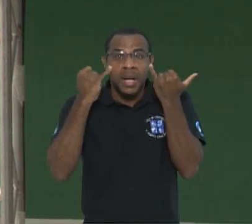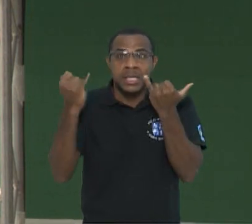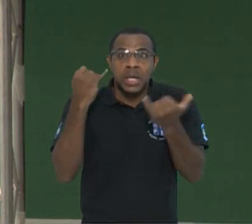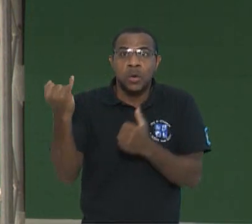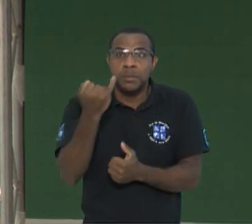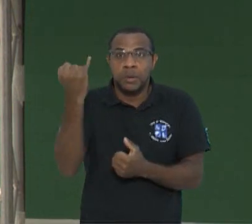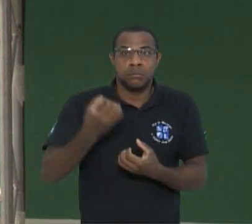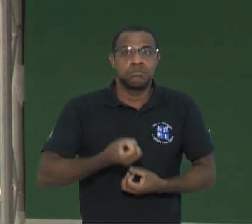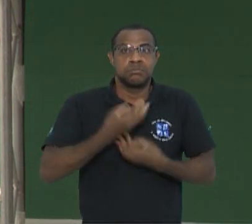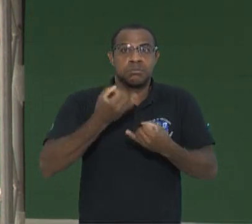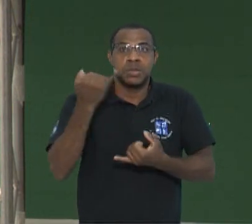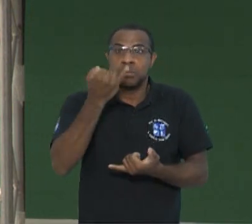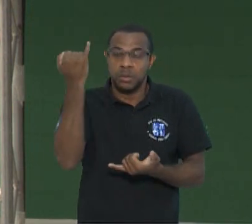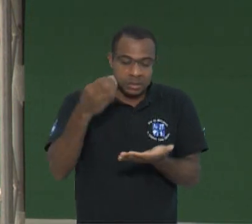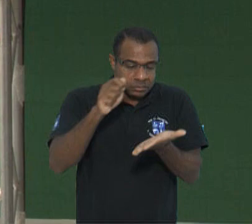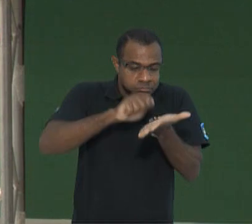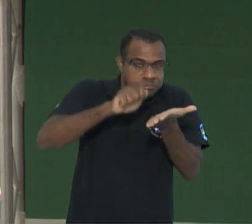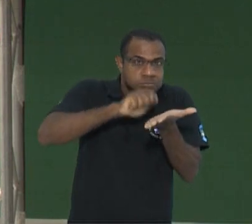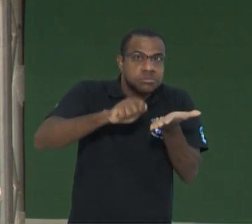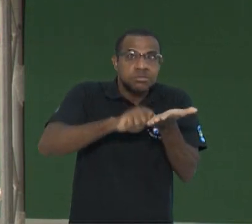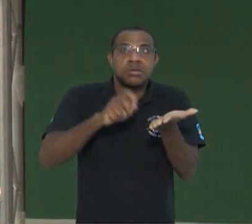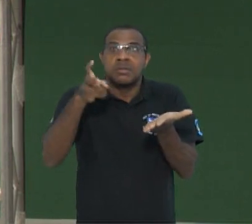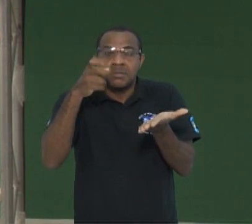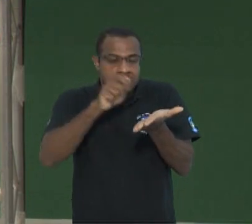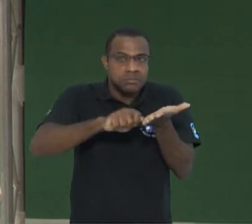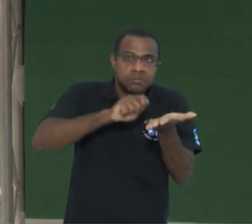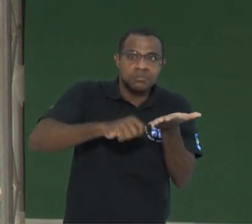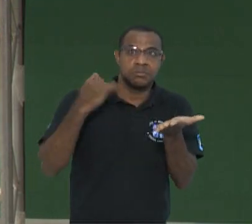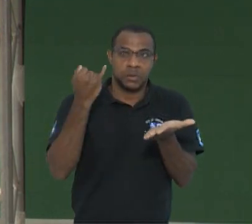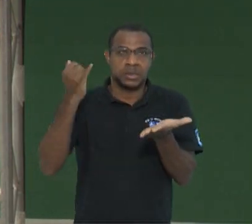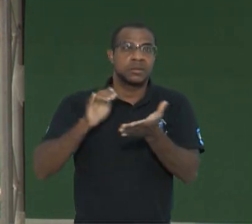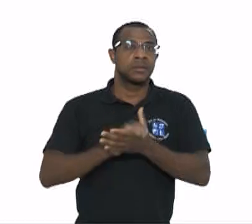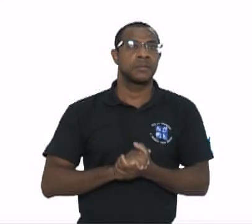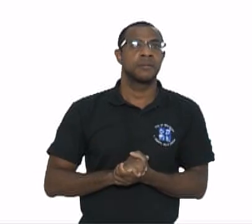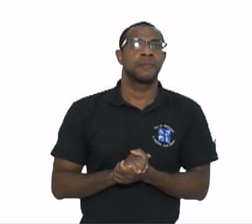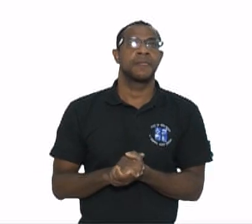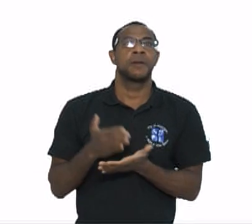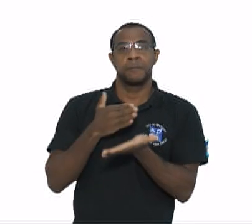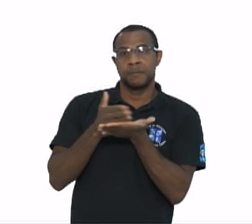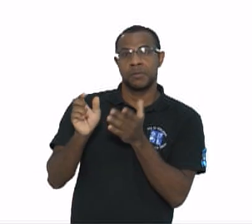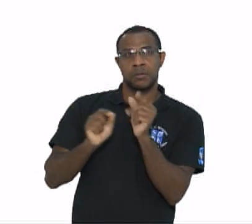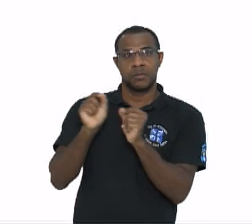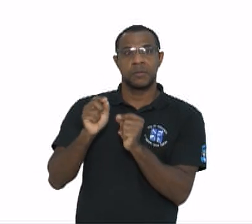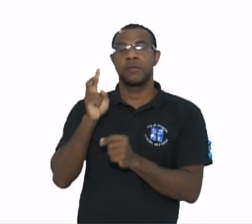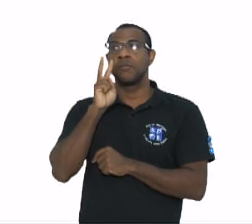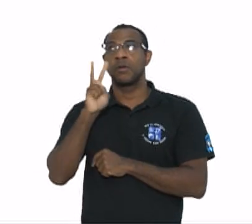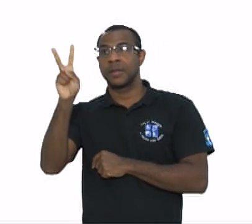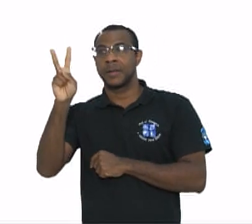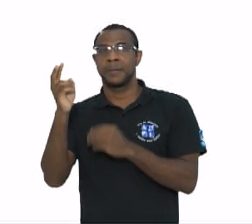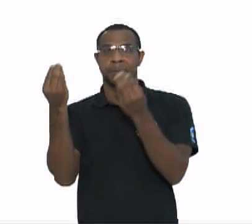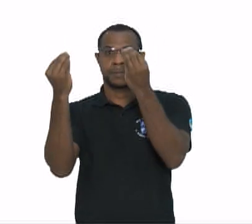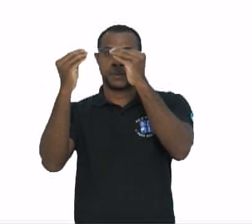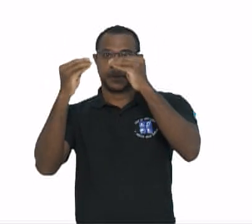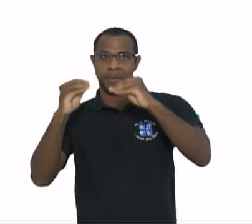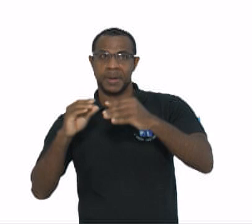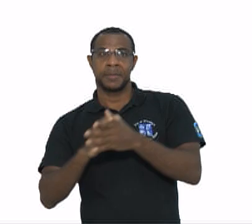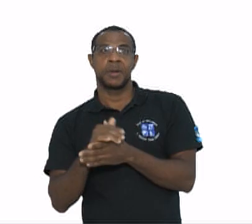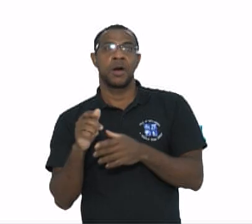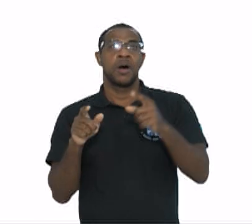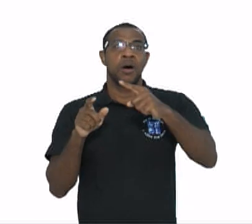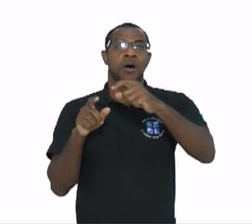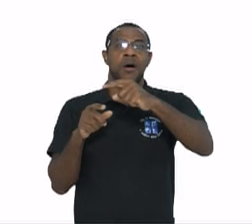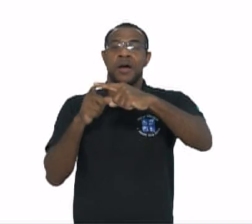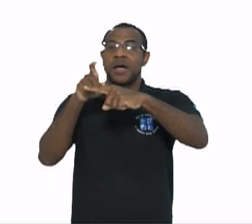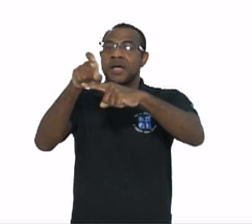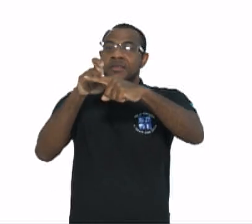o enunciado, aquilo que você já tem, que você não precisa calcular. Então, inicialmente, vamos lá para os dados, x²,